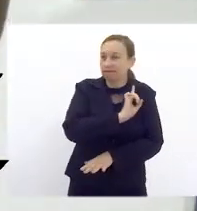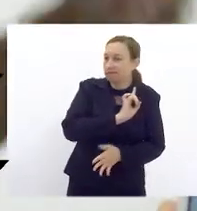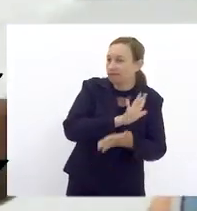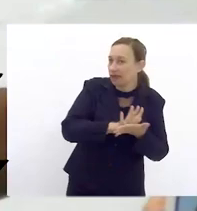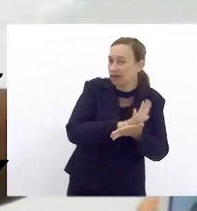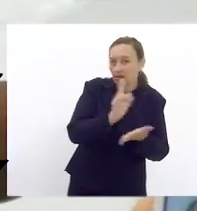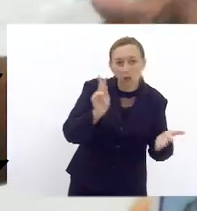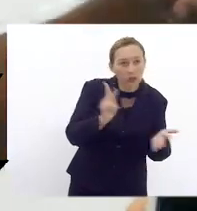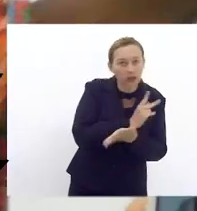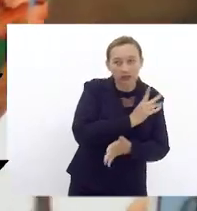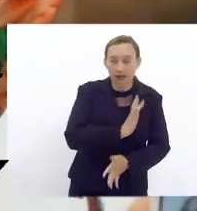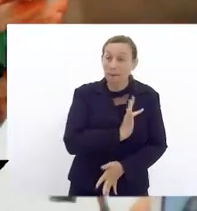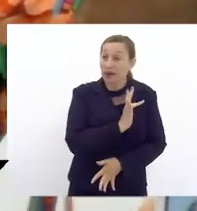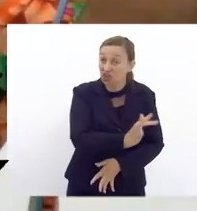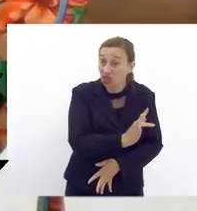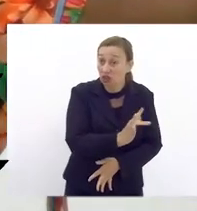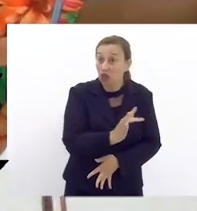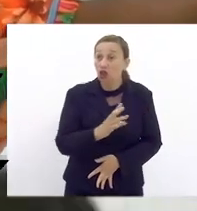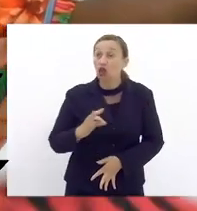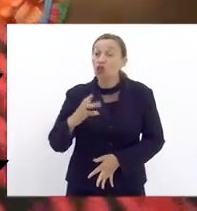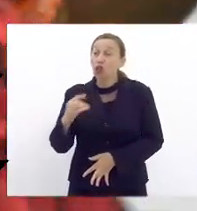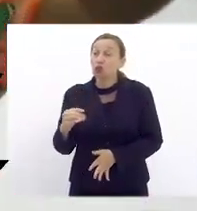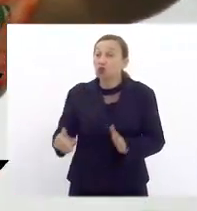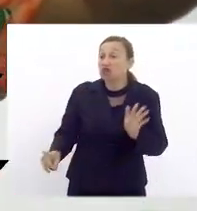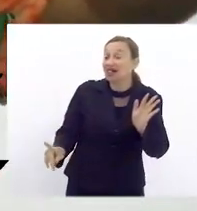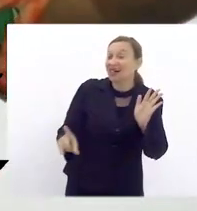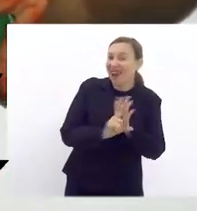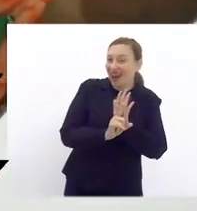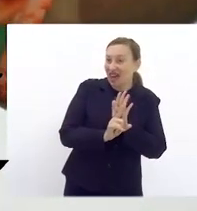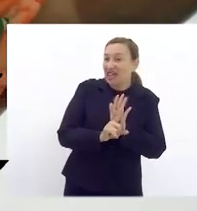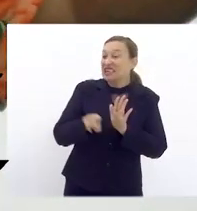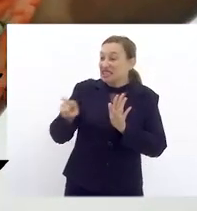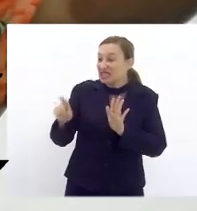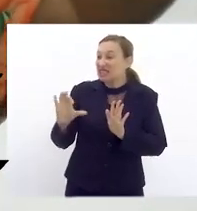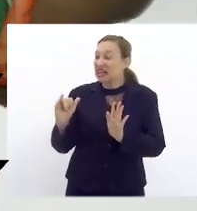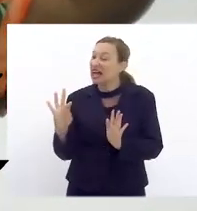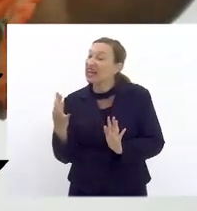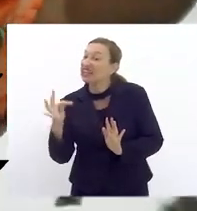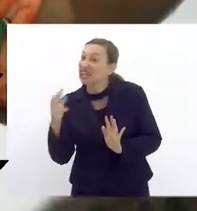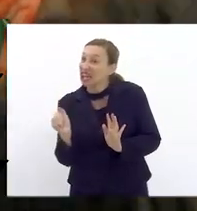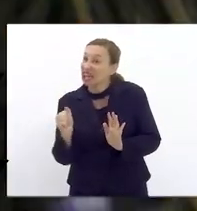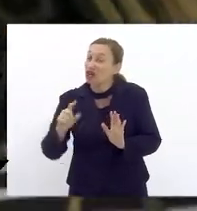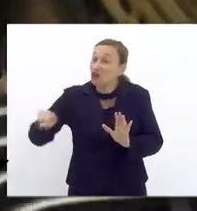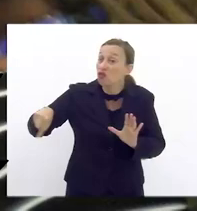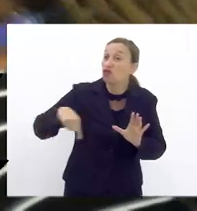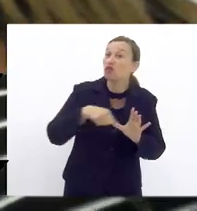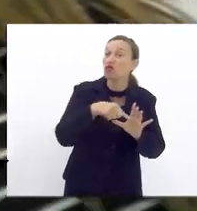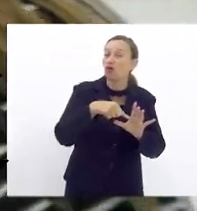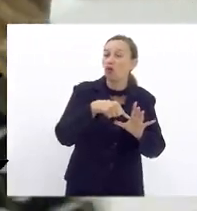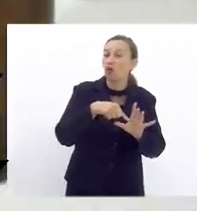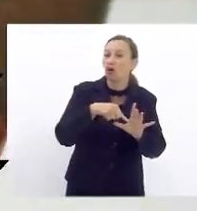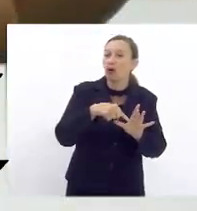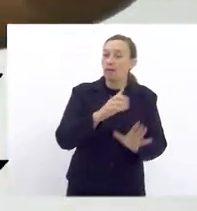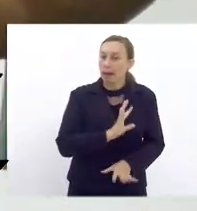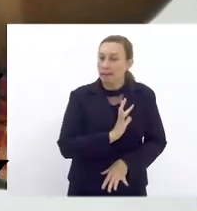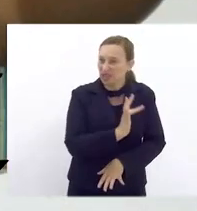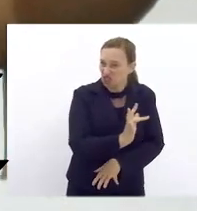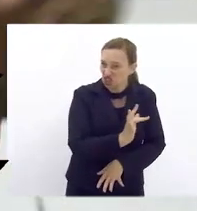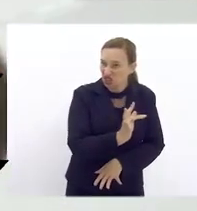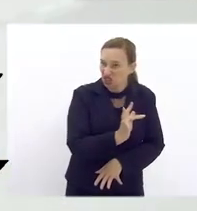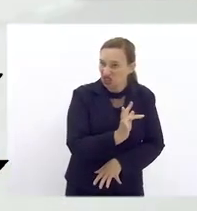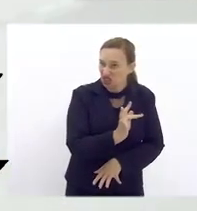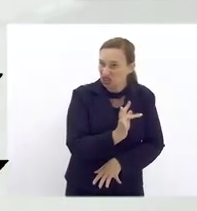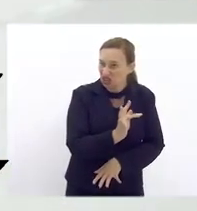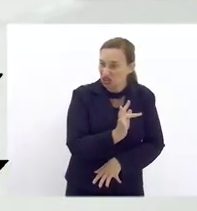na baixada que o que tá na lei que se essa cartilha for para Baixada e